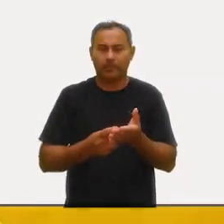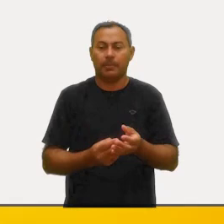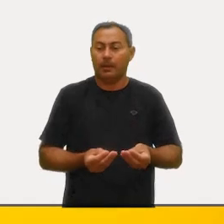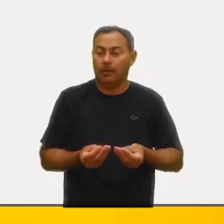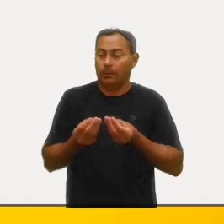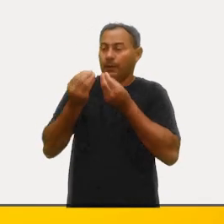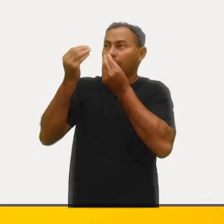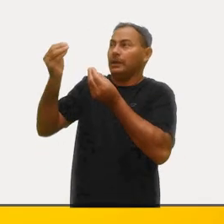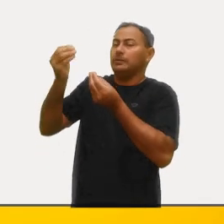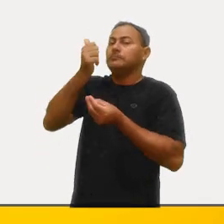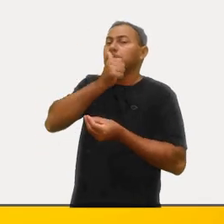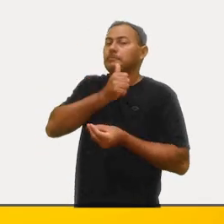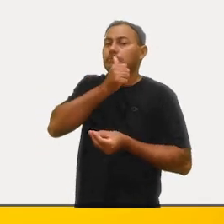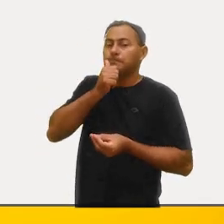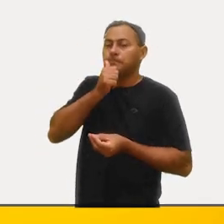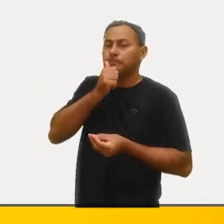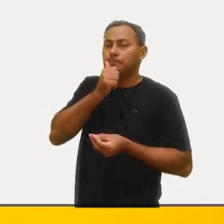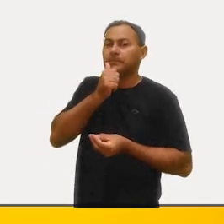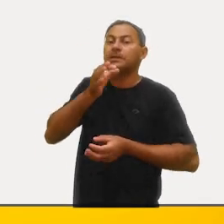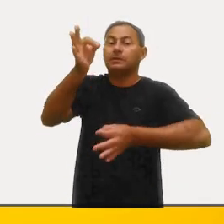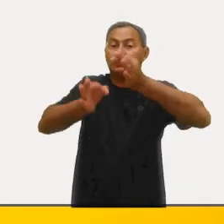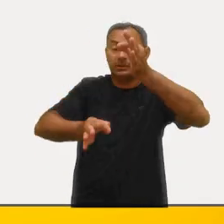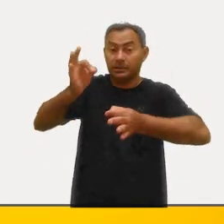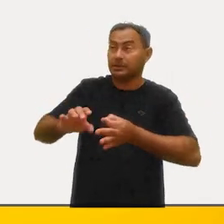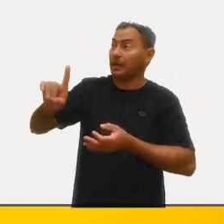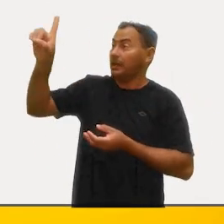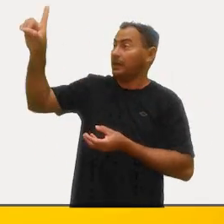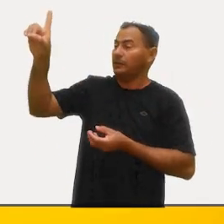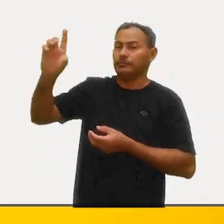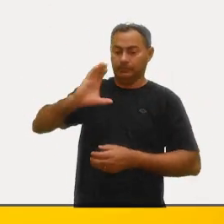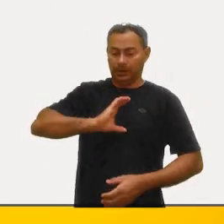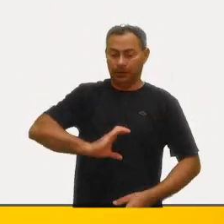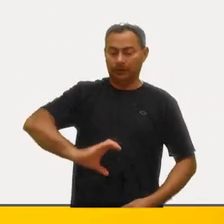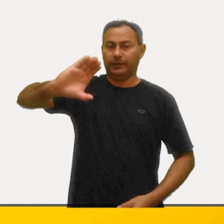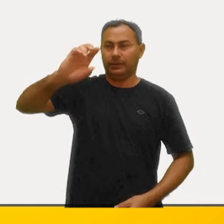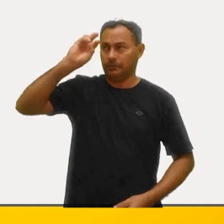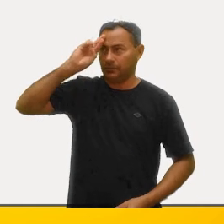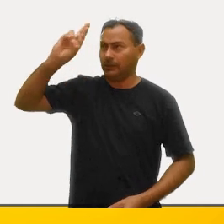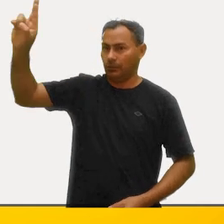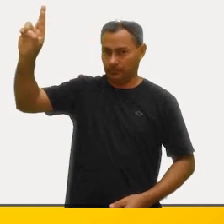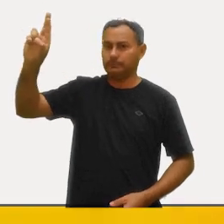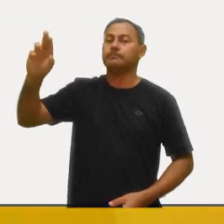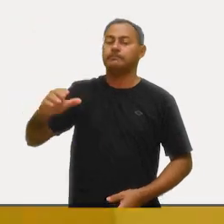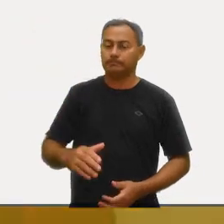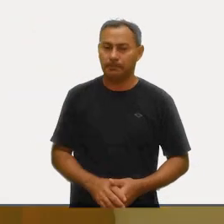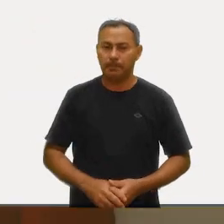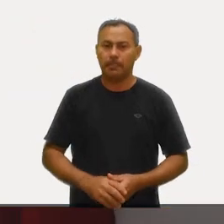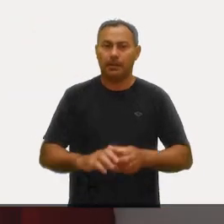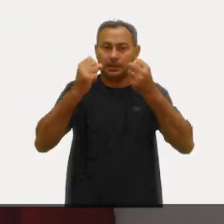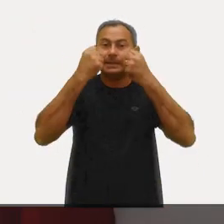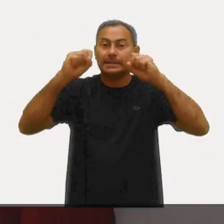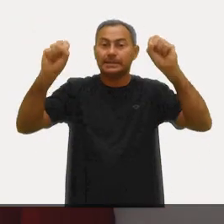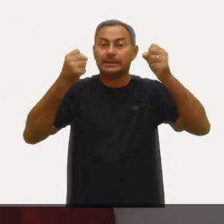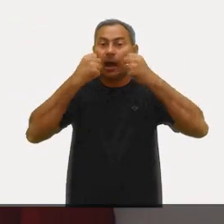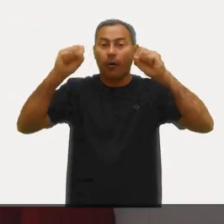assim: Ofereceis sacrifícios de justiça e confiai no Senhor.